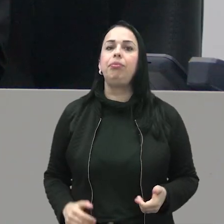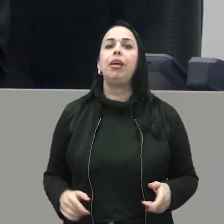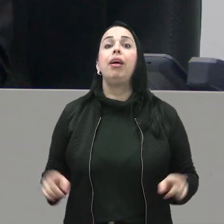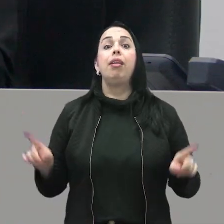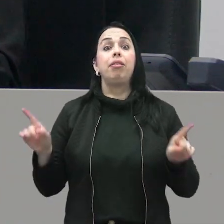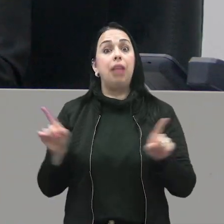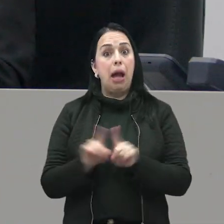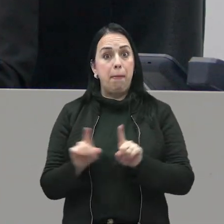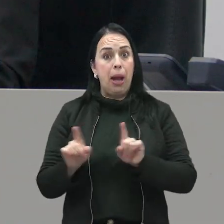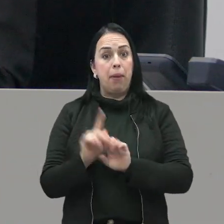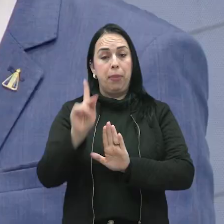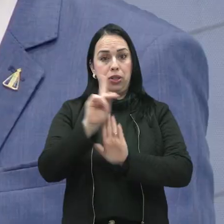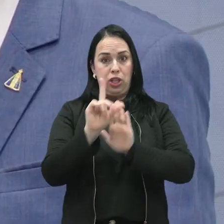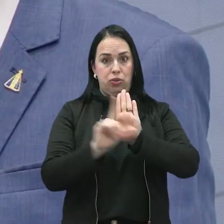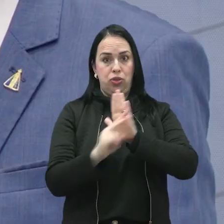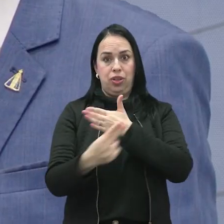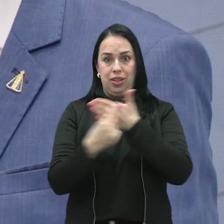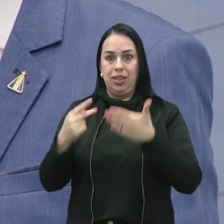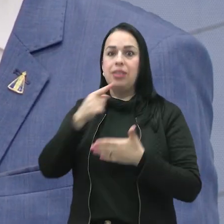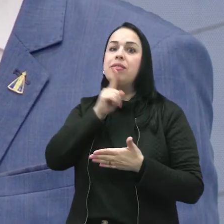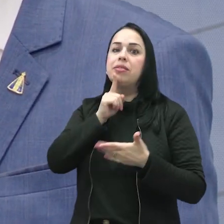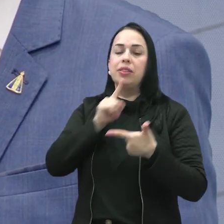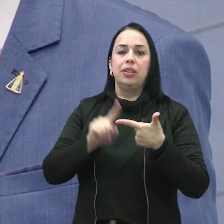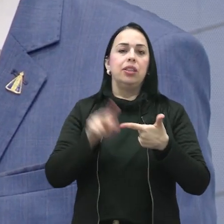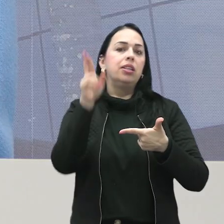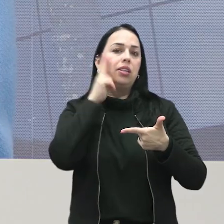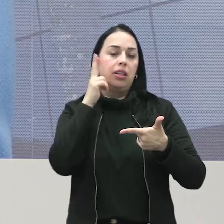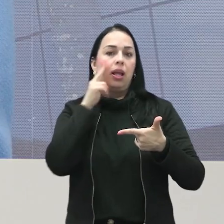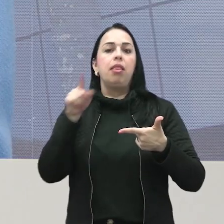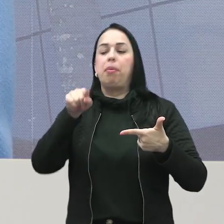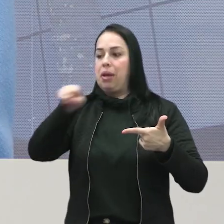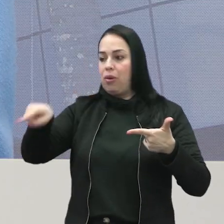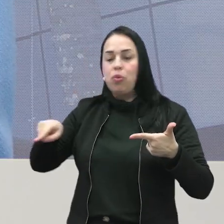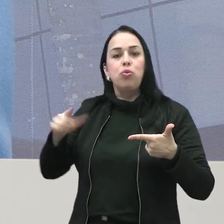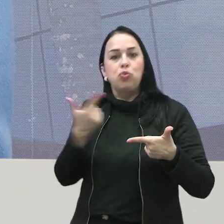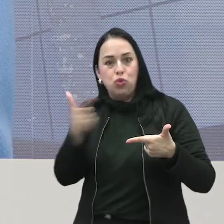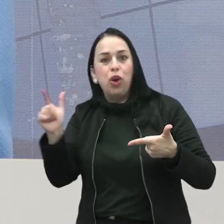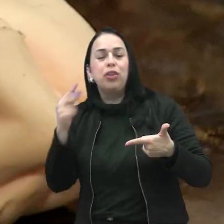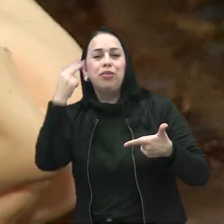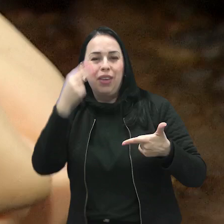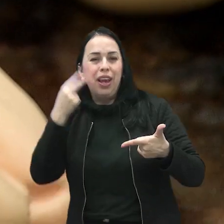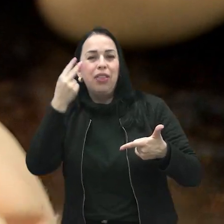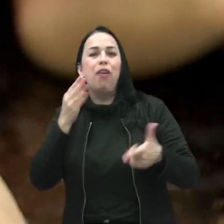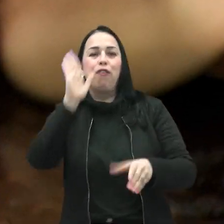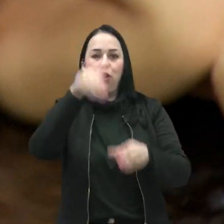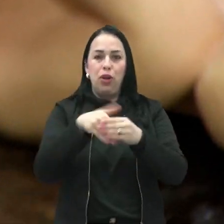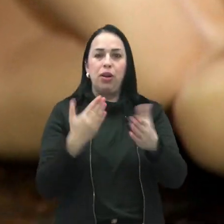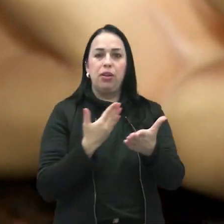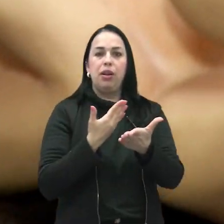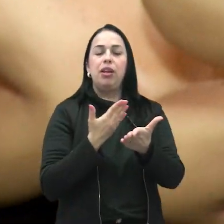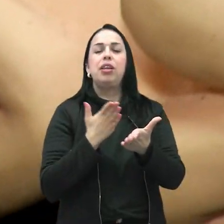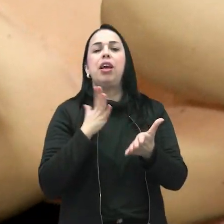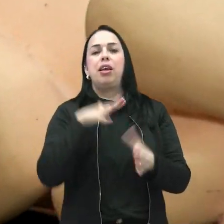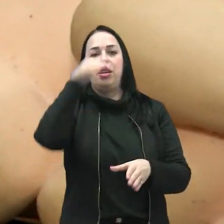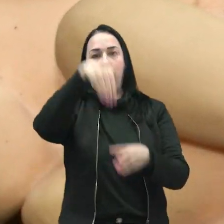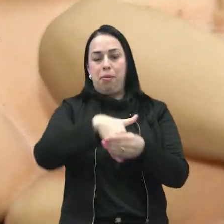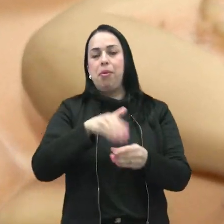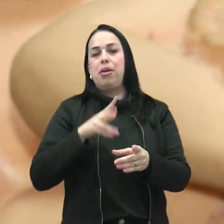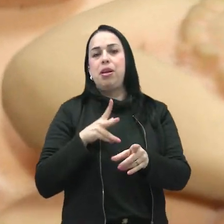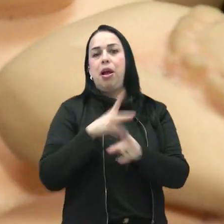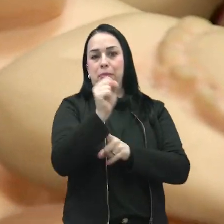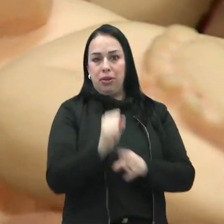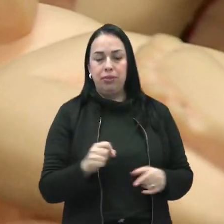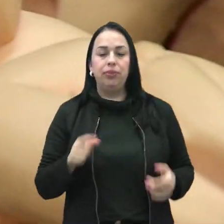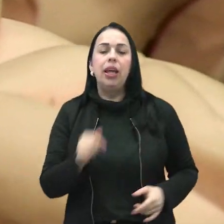parlamentares também aprovaram o projeto dos vereadores Sérgio Camargo e Renato Santiago, que assegura a decisão da família de sepultar